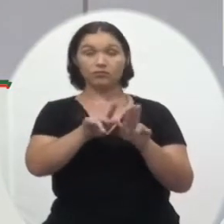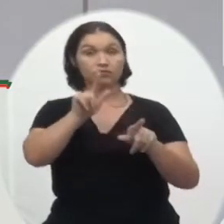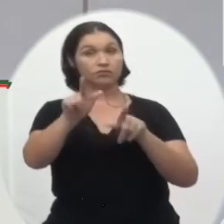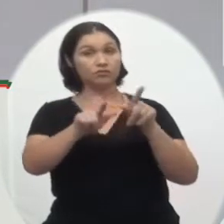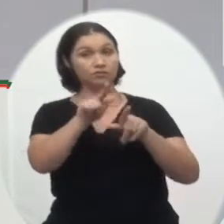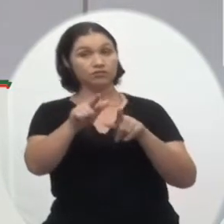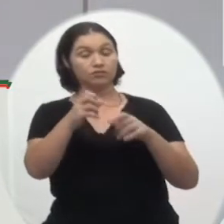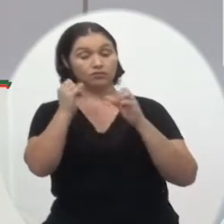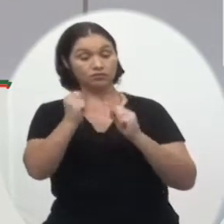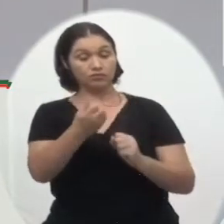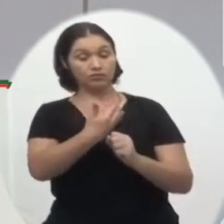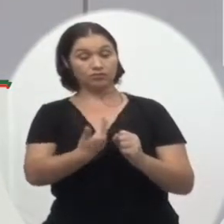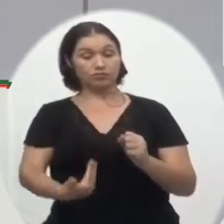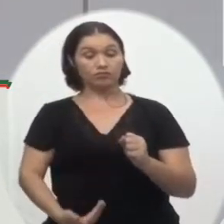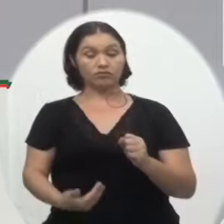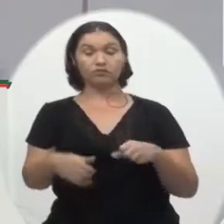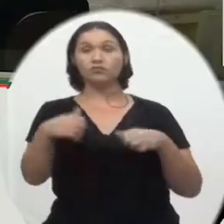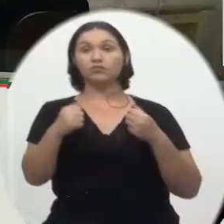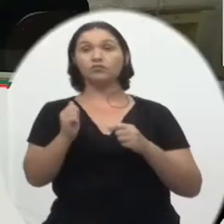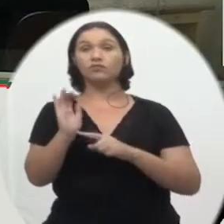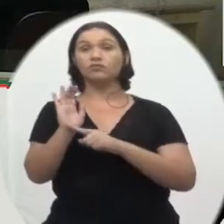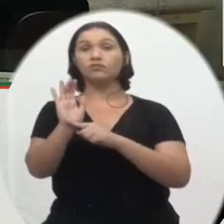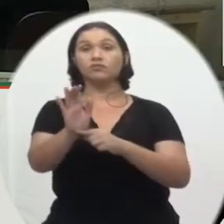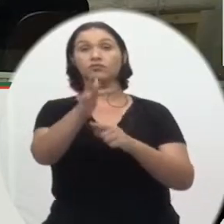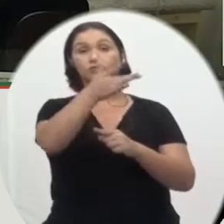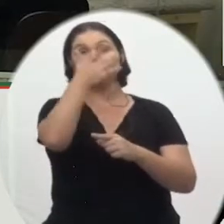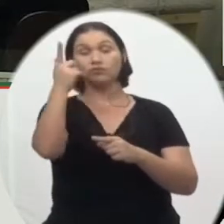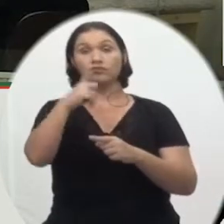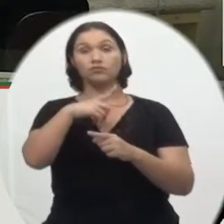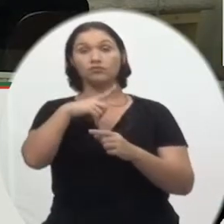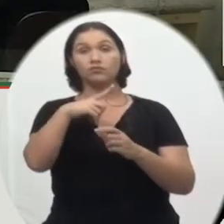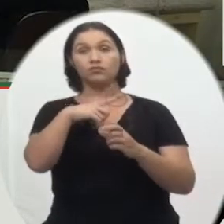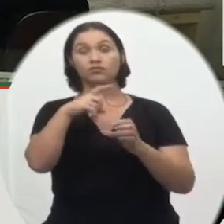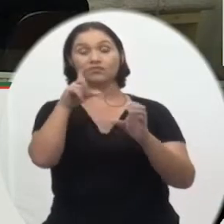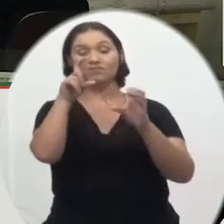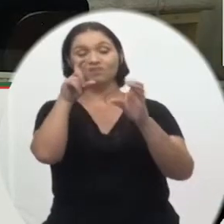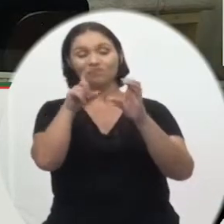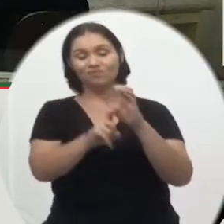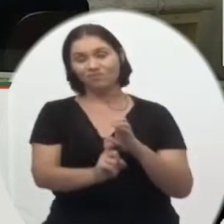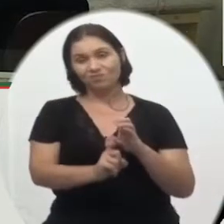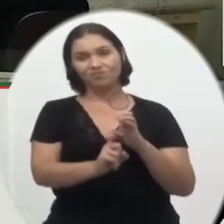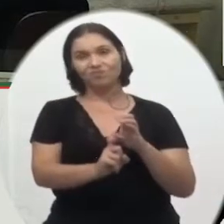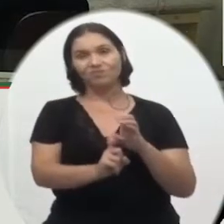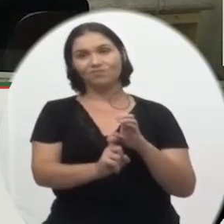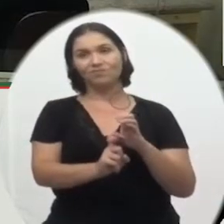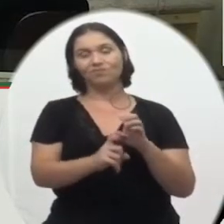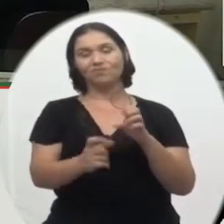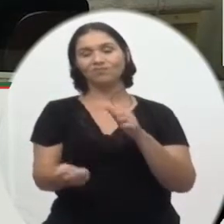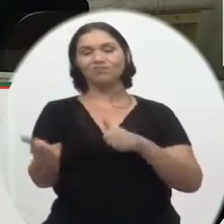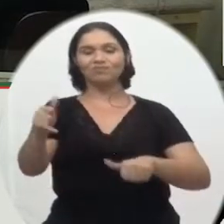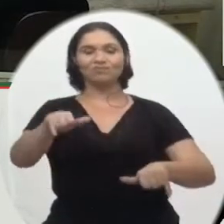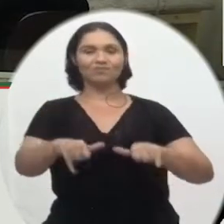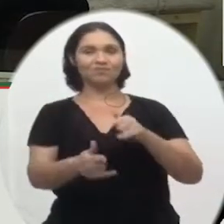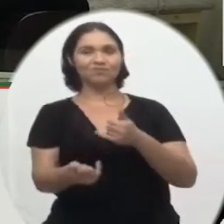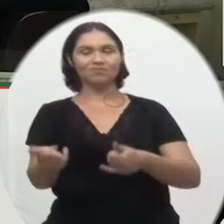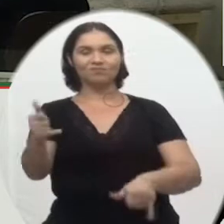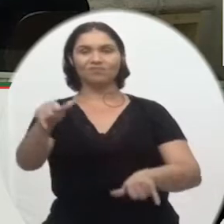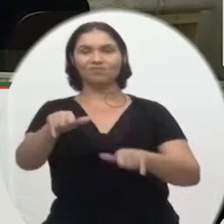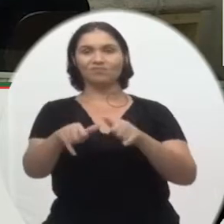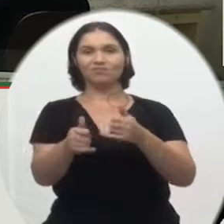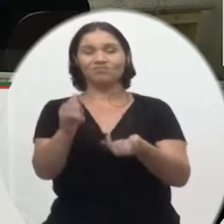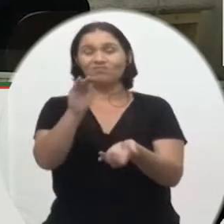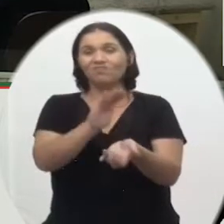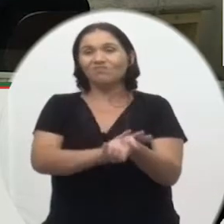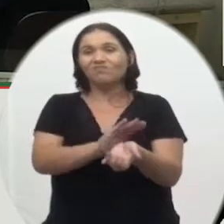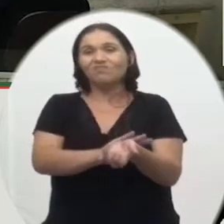resolver a situação de muitos dependentes químicos na cidade. Usuários de drogas, que chega a mais de 4 mil aqui na